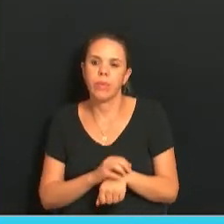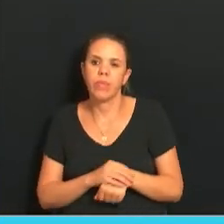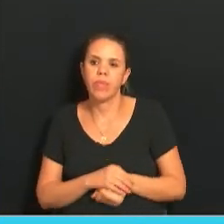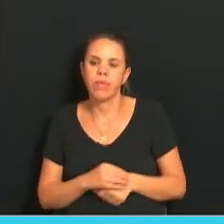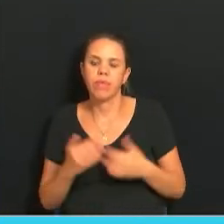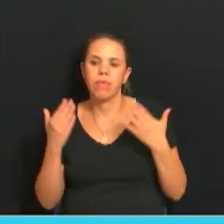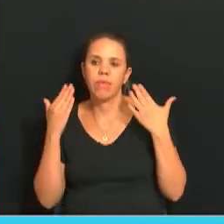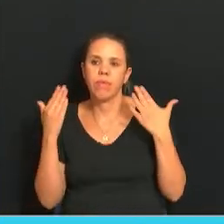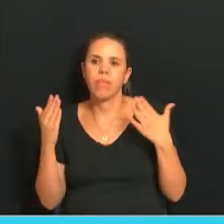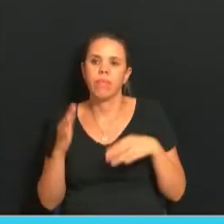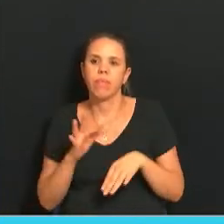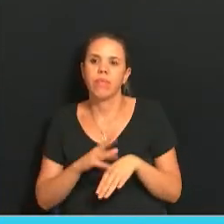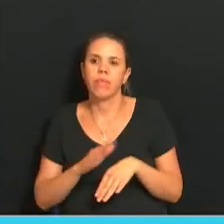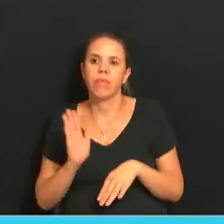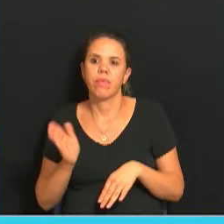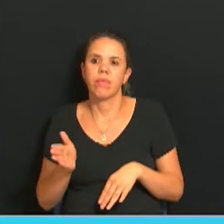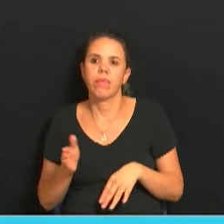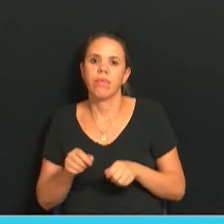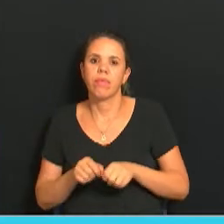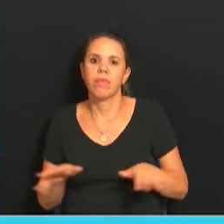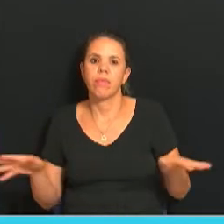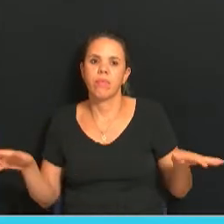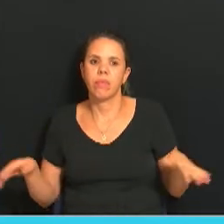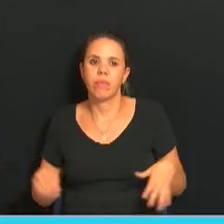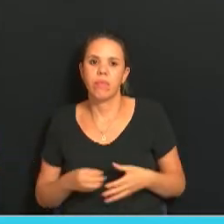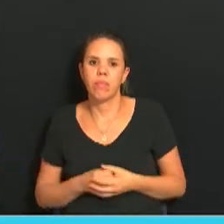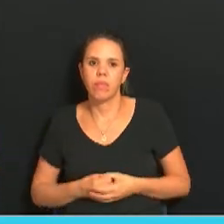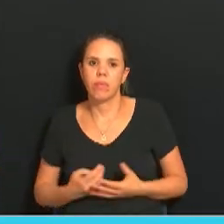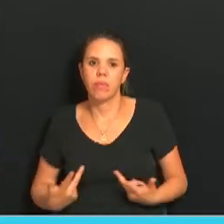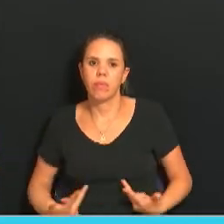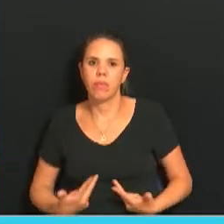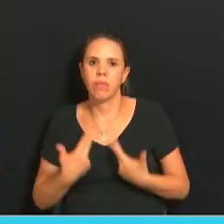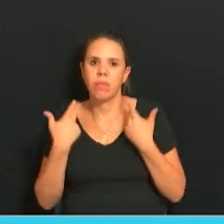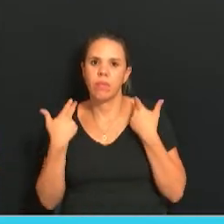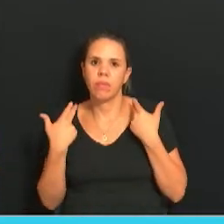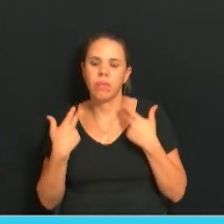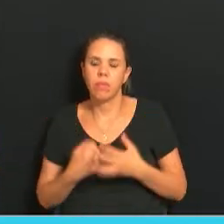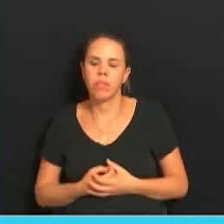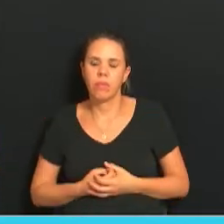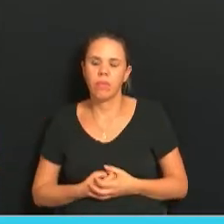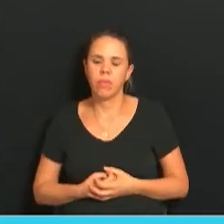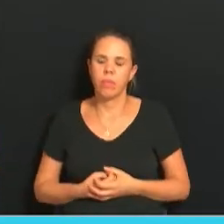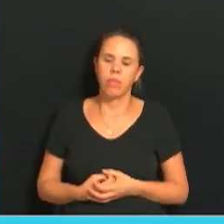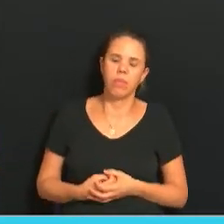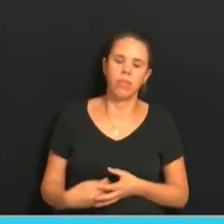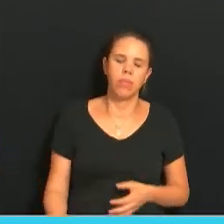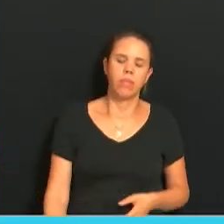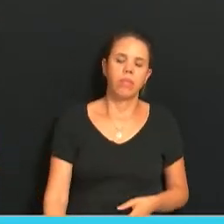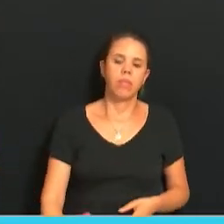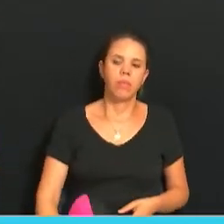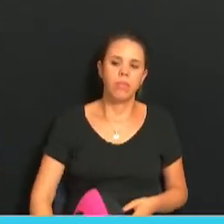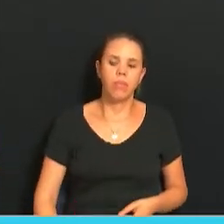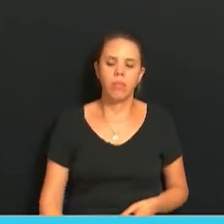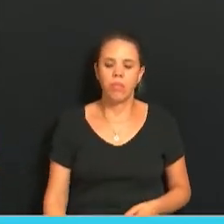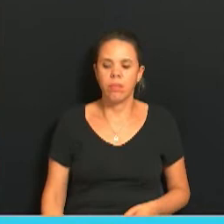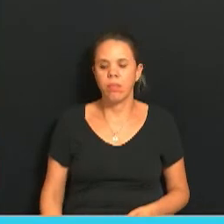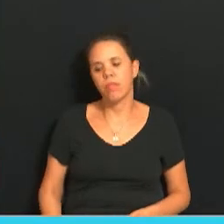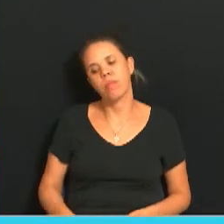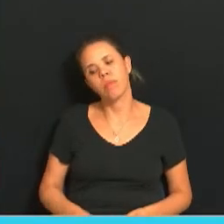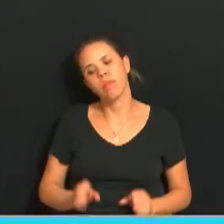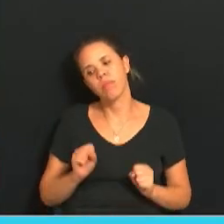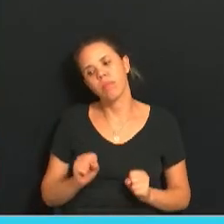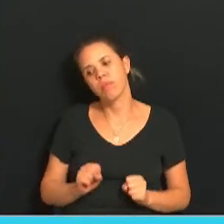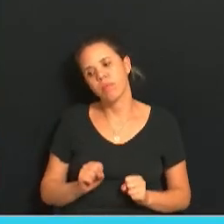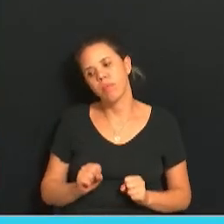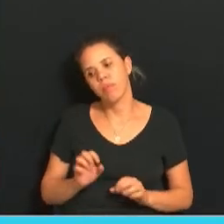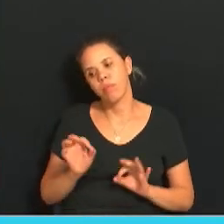uma doença que já é metastática, a cirurgia fica, vamos dizer assim, um pouco mais questionada, mas certamente ela